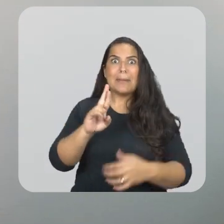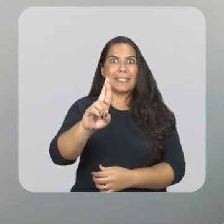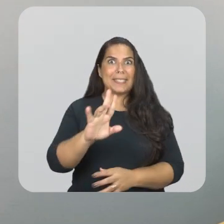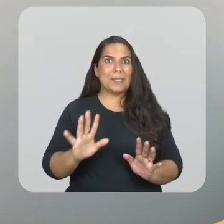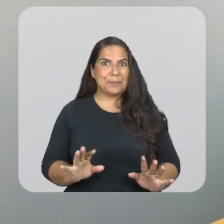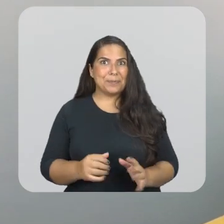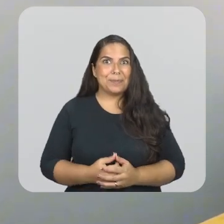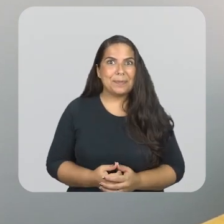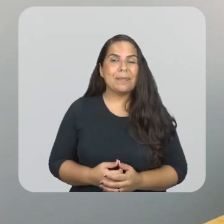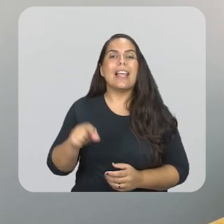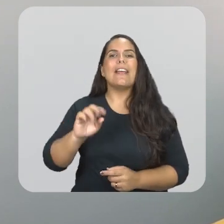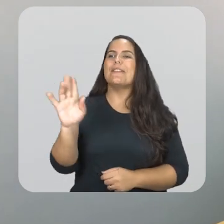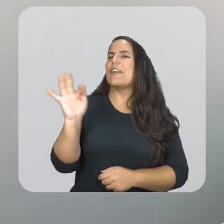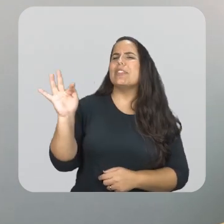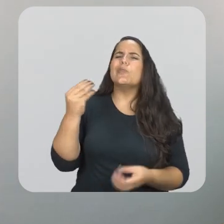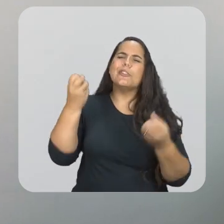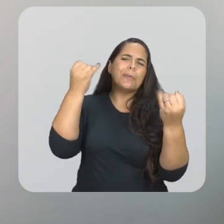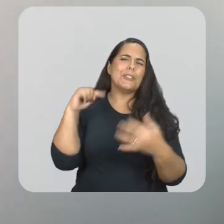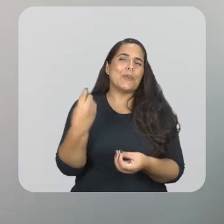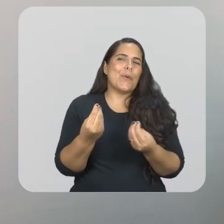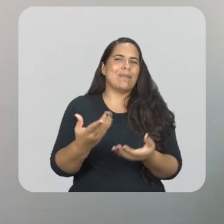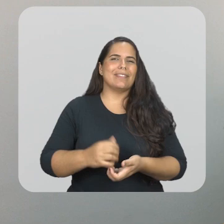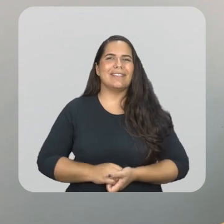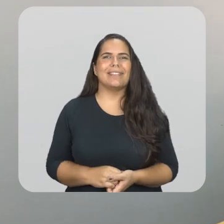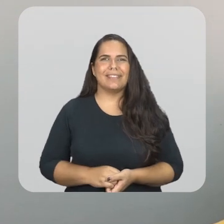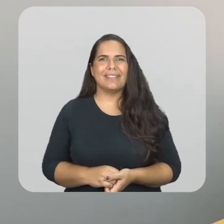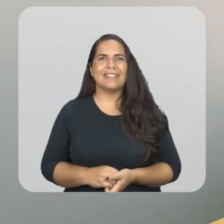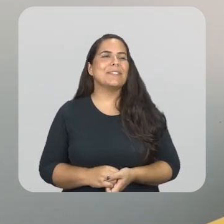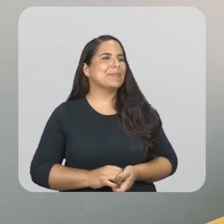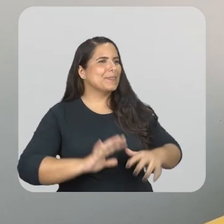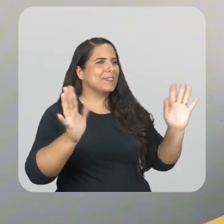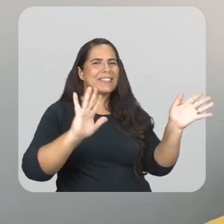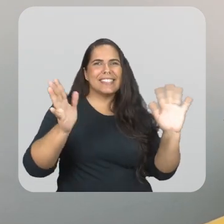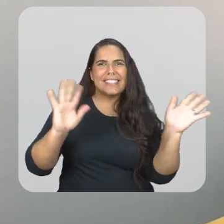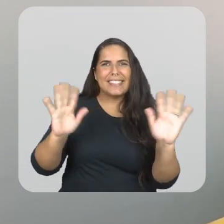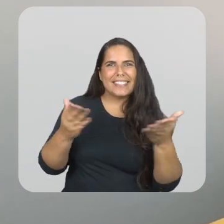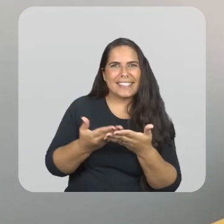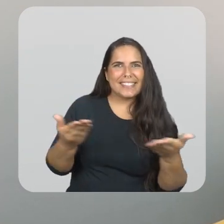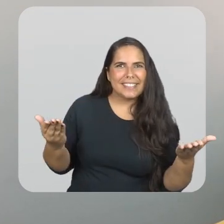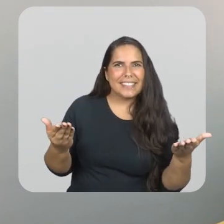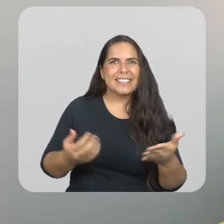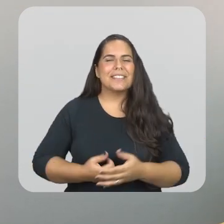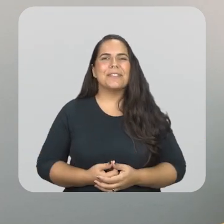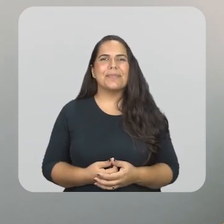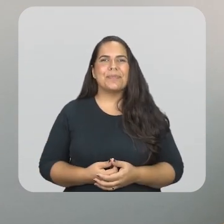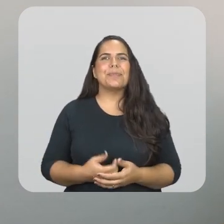também representando a nossa faculdade. Conta pra gente como é que foi isso. Oi,